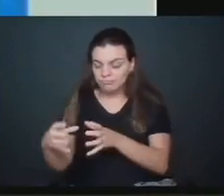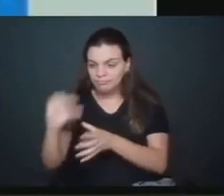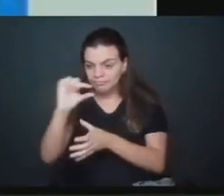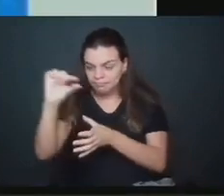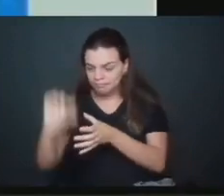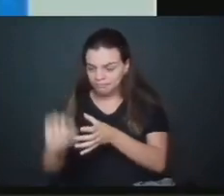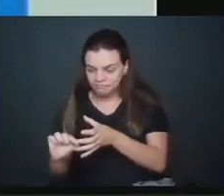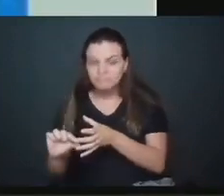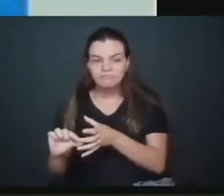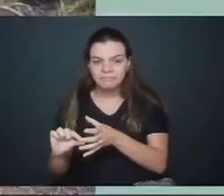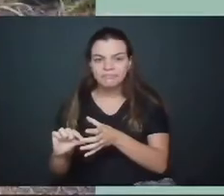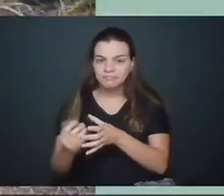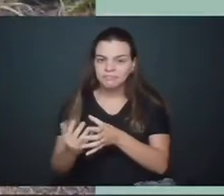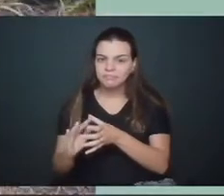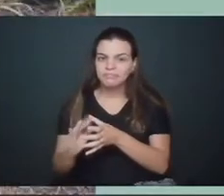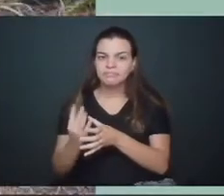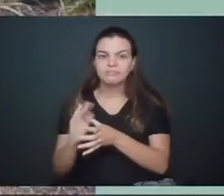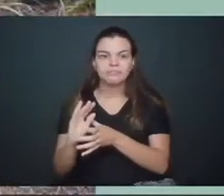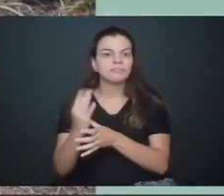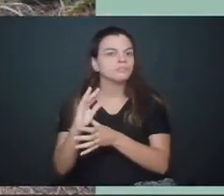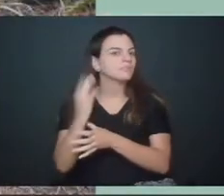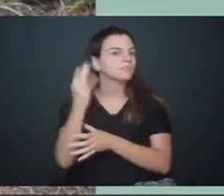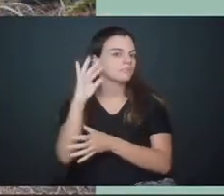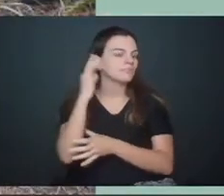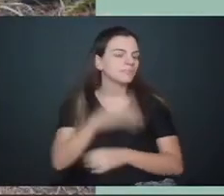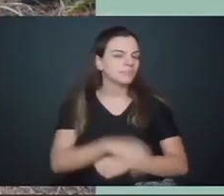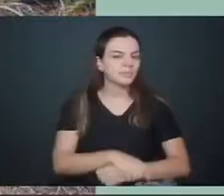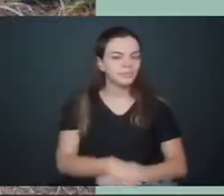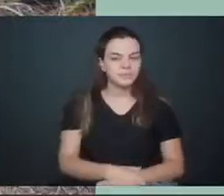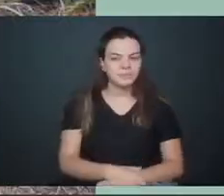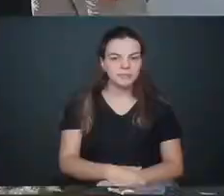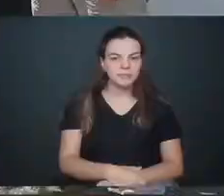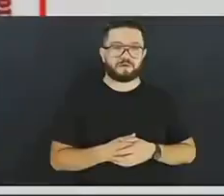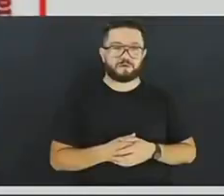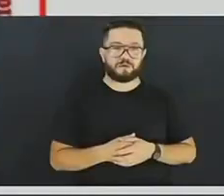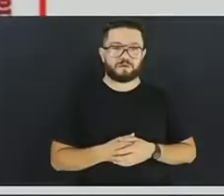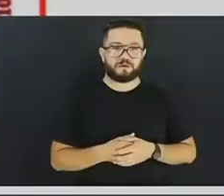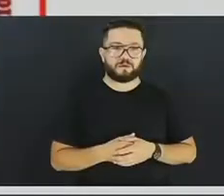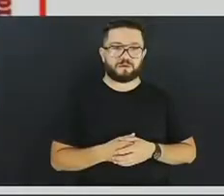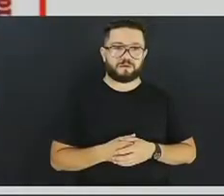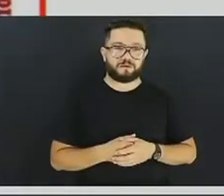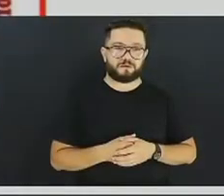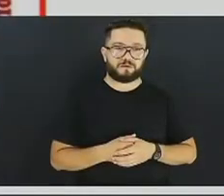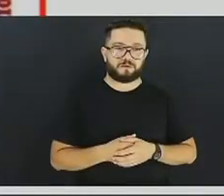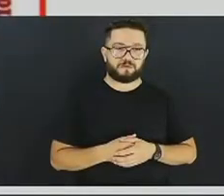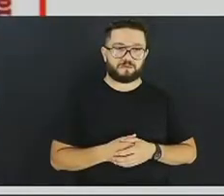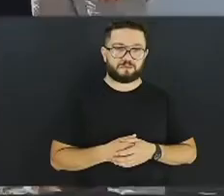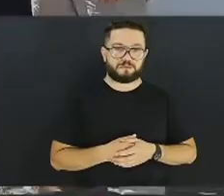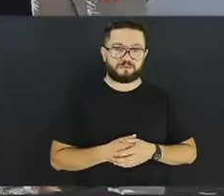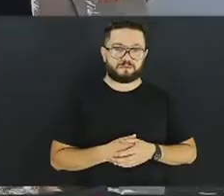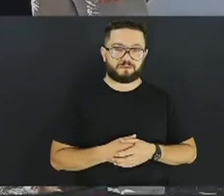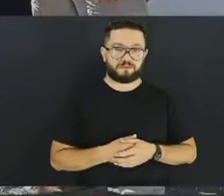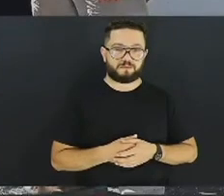ó, brotou vigorosamente. Essa é a grande inovação, é pinheiro enxertado. Ali, só